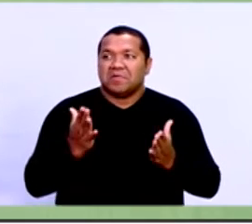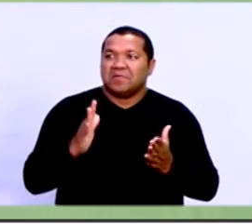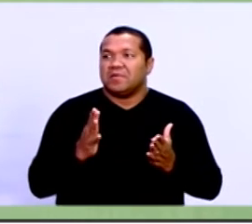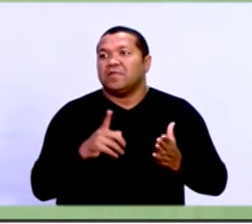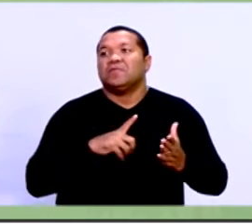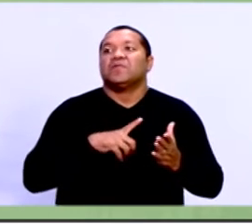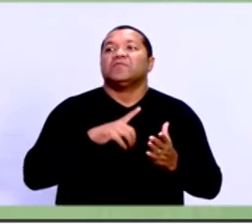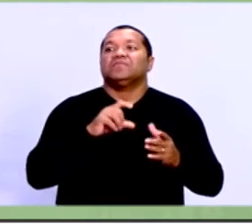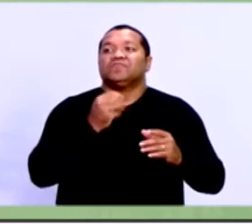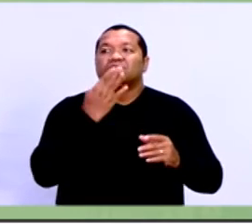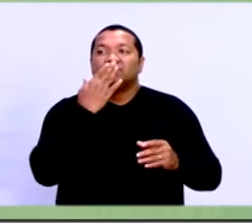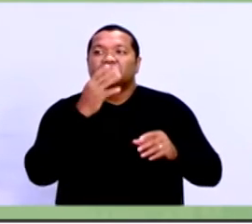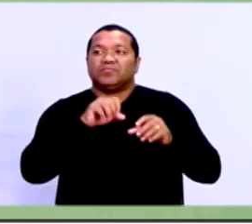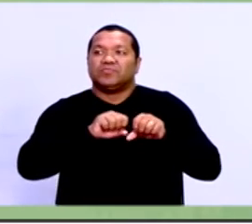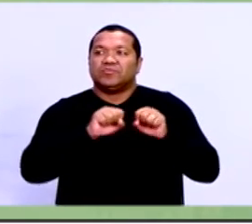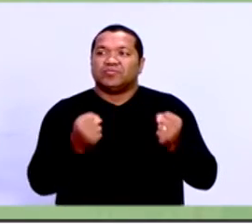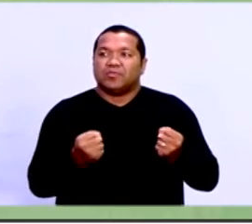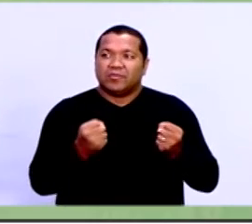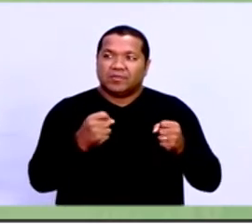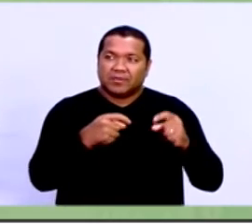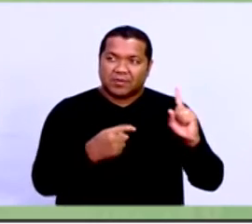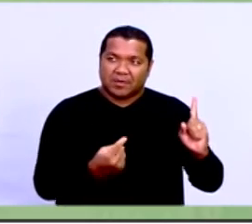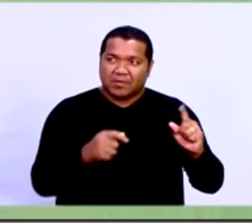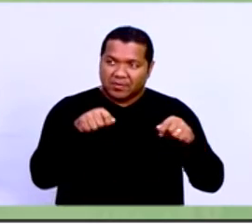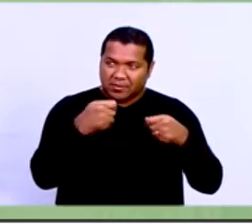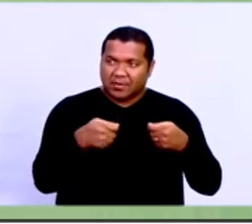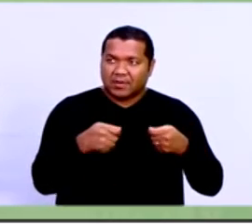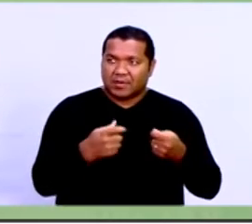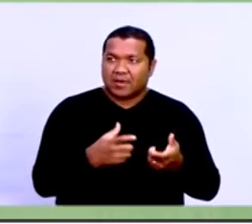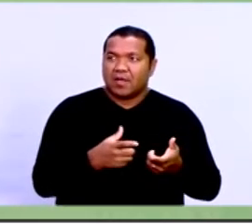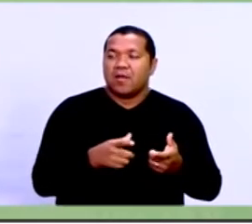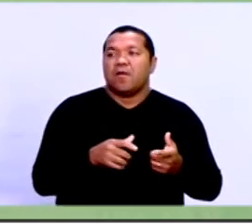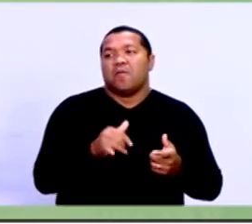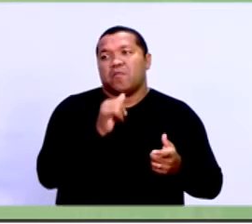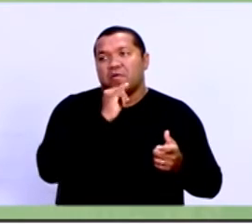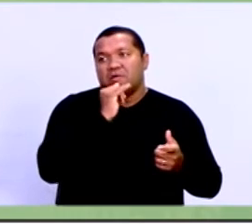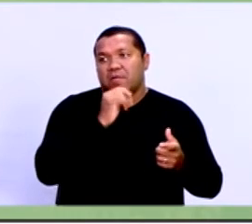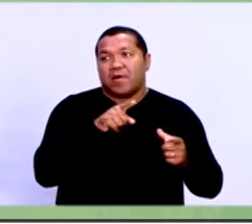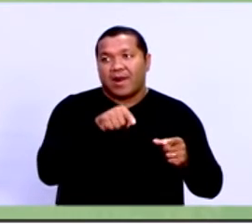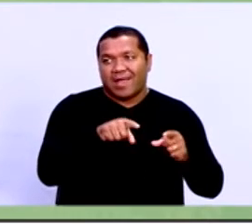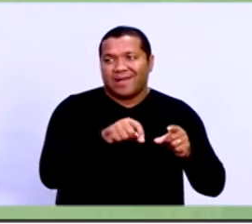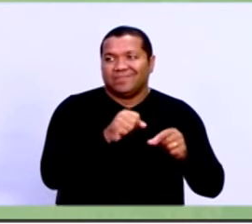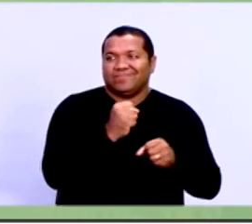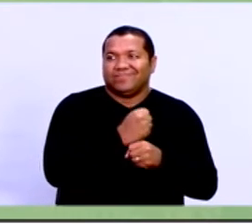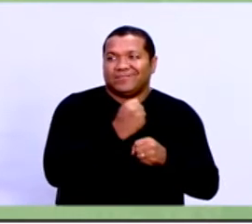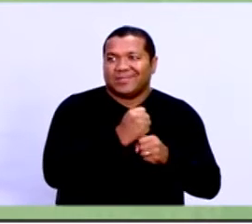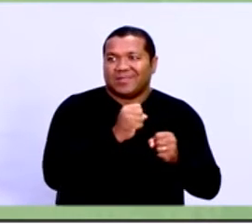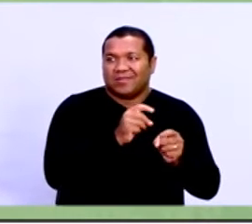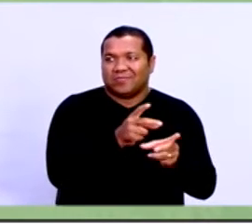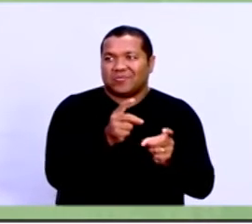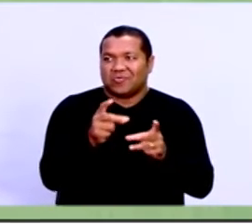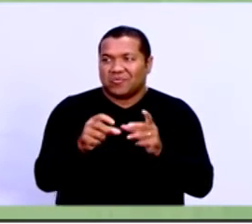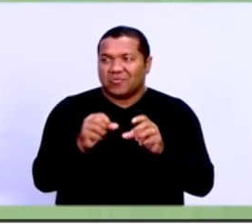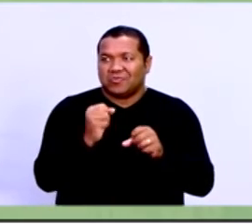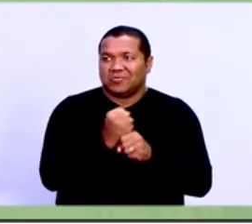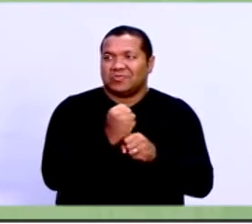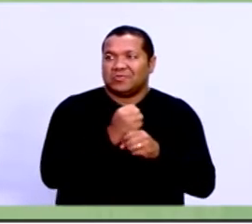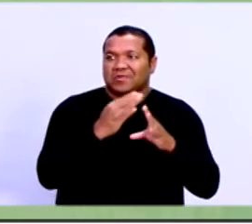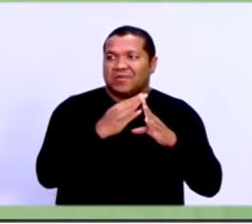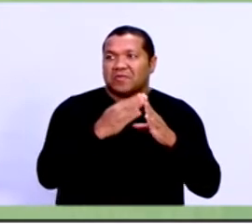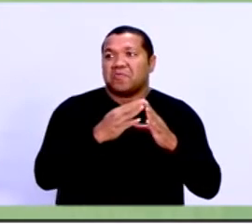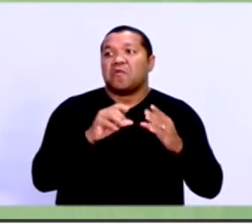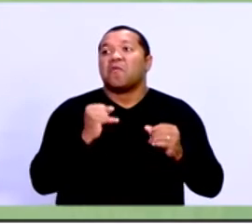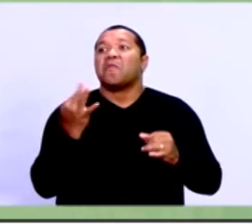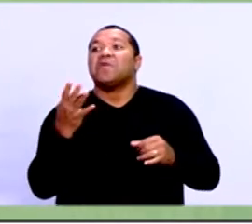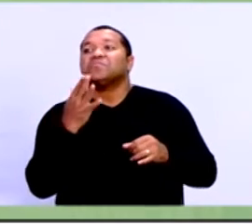meu cliente quer no caso do software do material de construção quais são os tipos de testes que nós vamos fazer pra